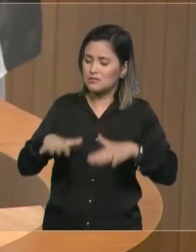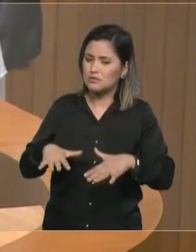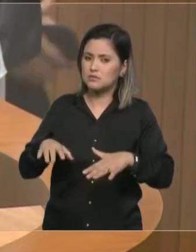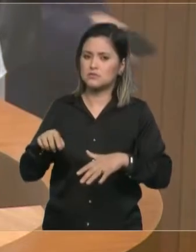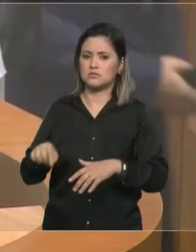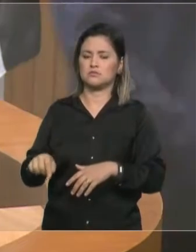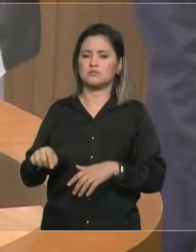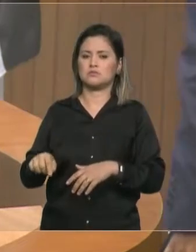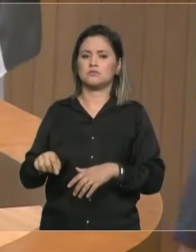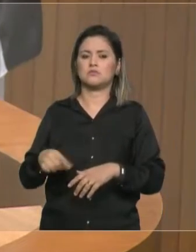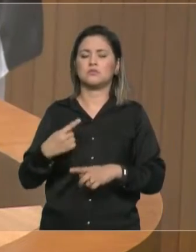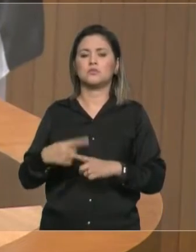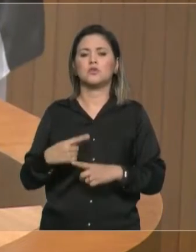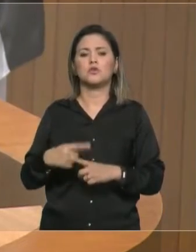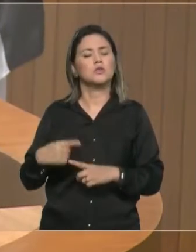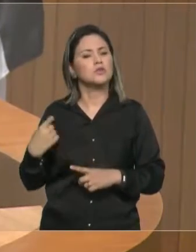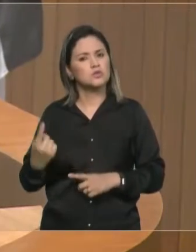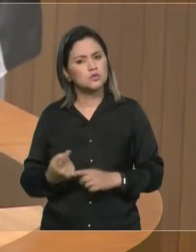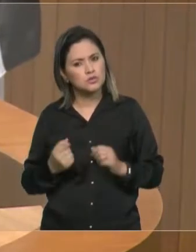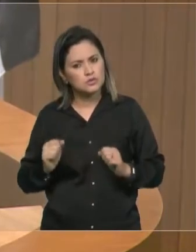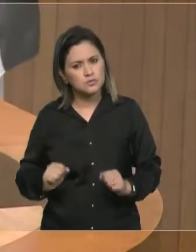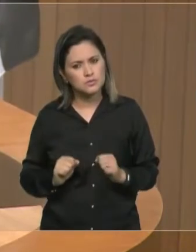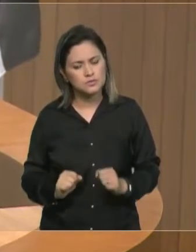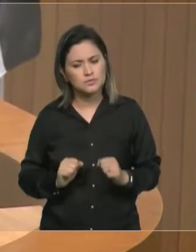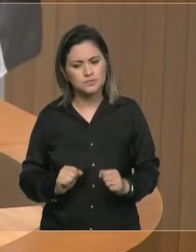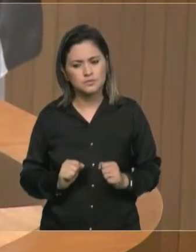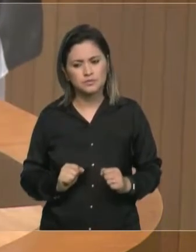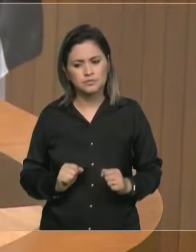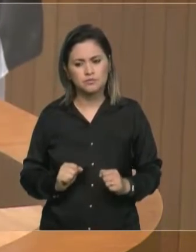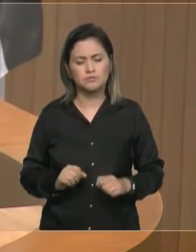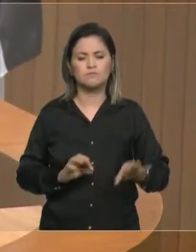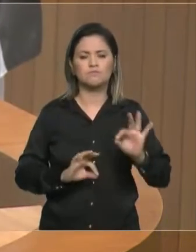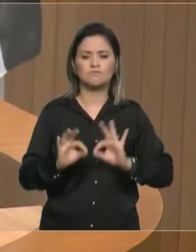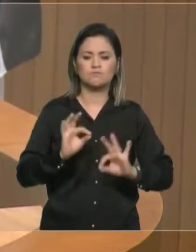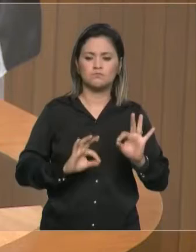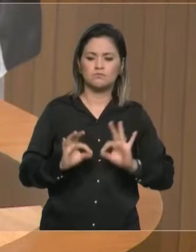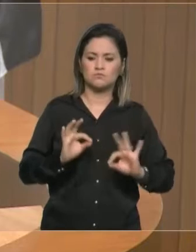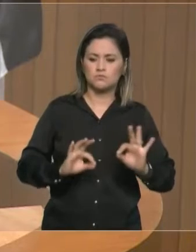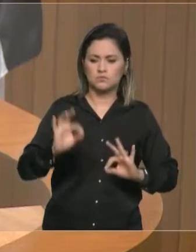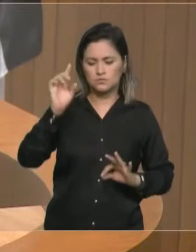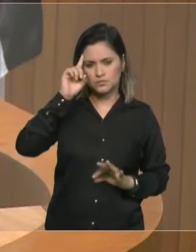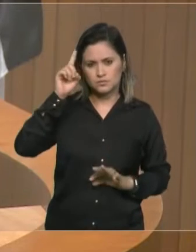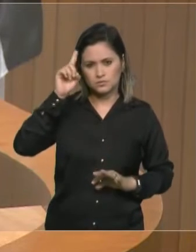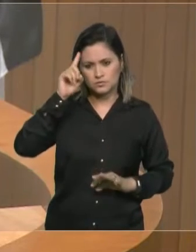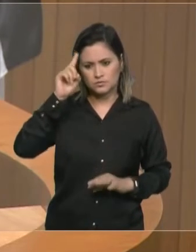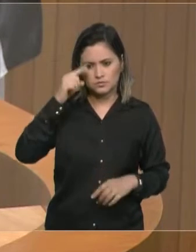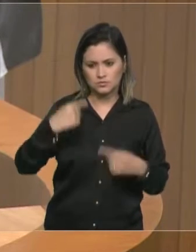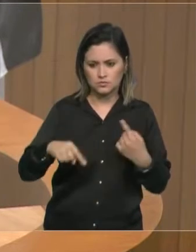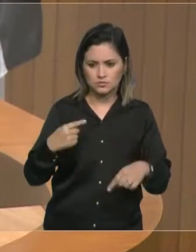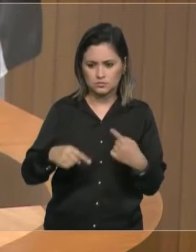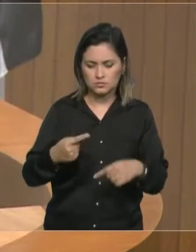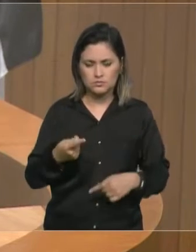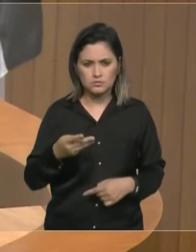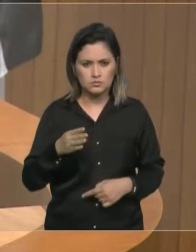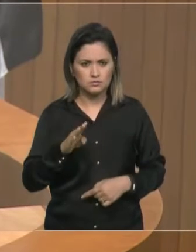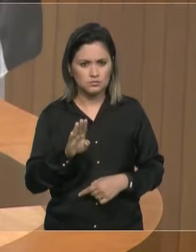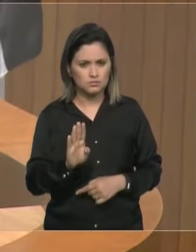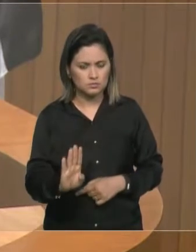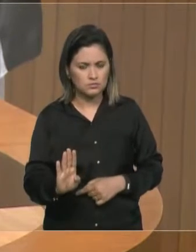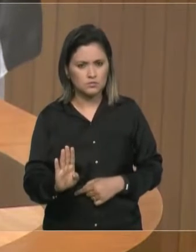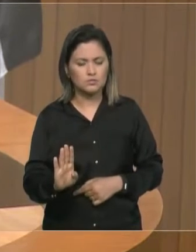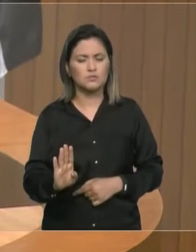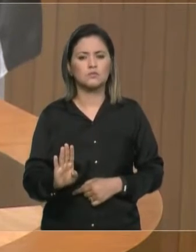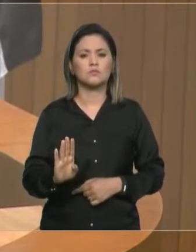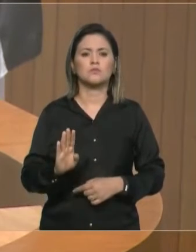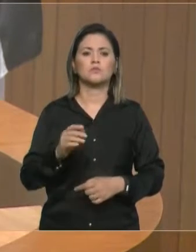para que a gente possa estar construindo a cada dia políticas públicas de afirmações das